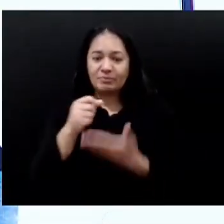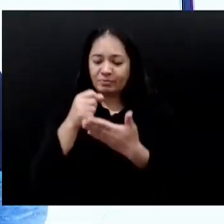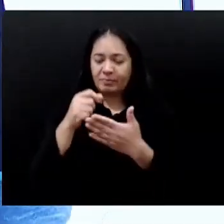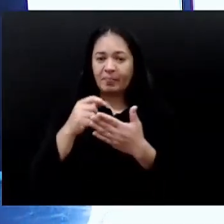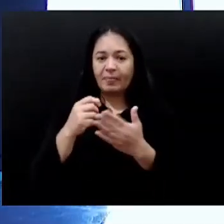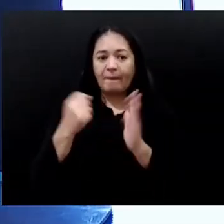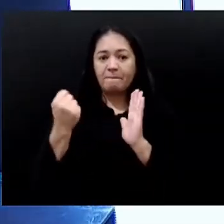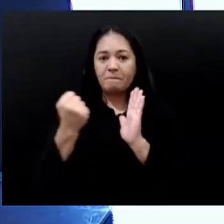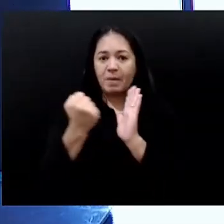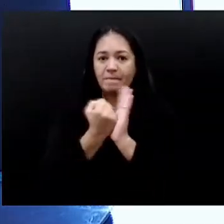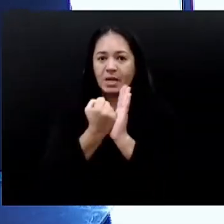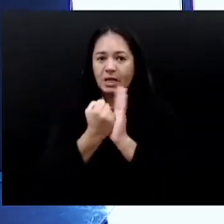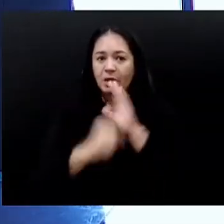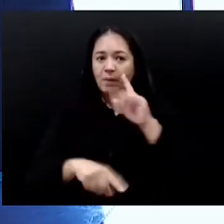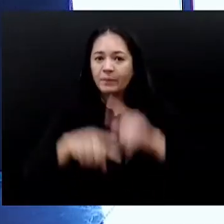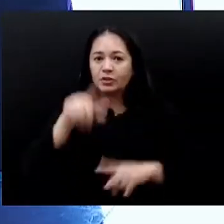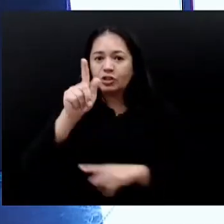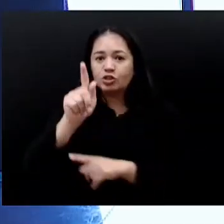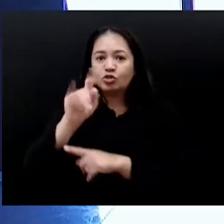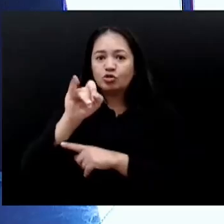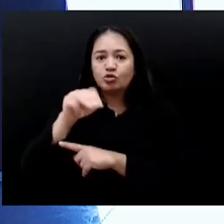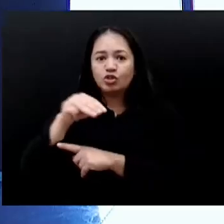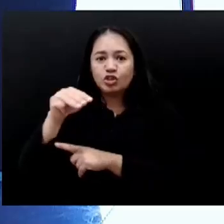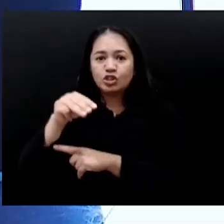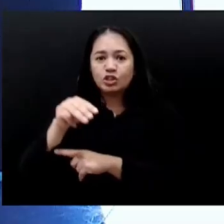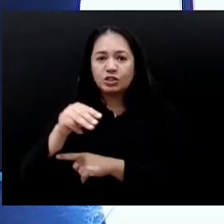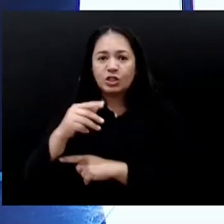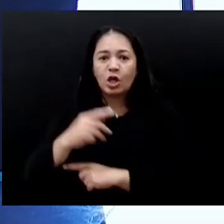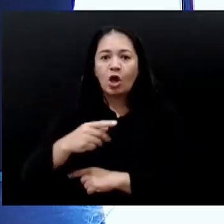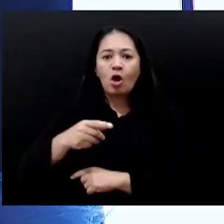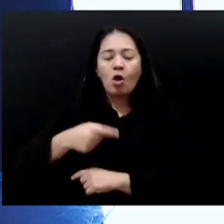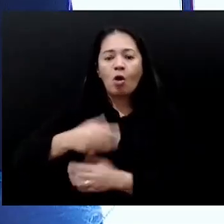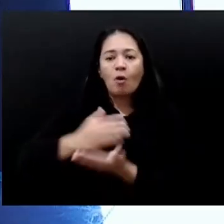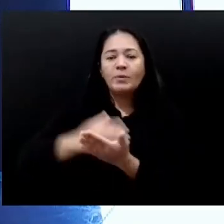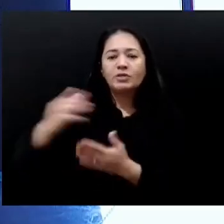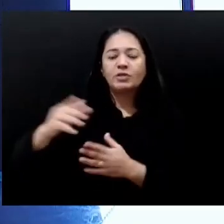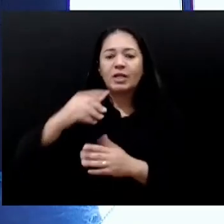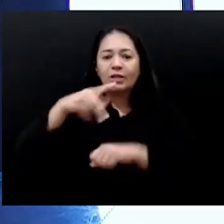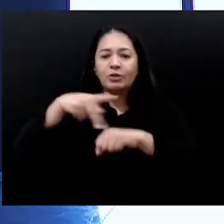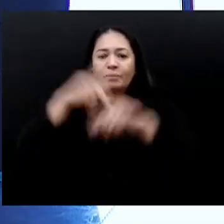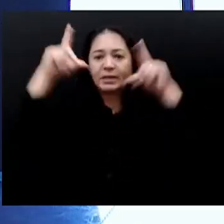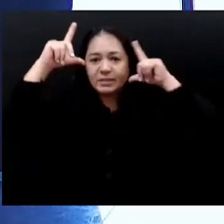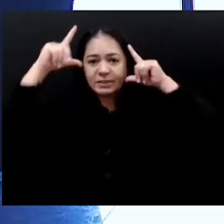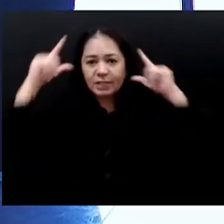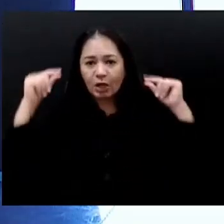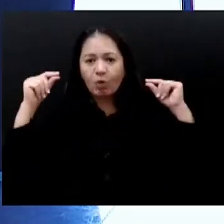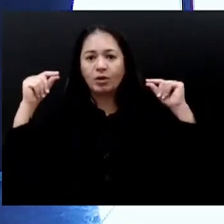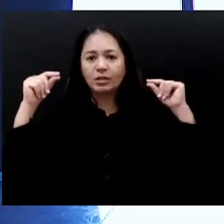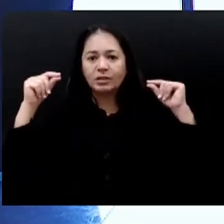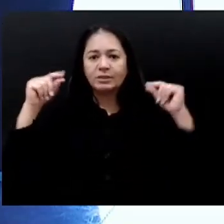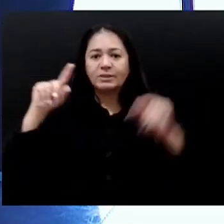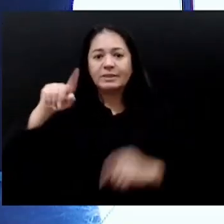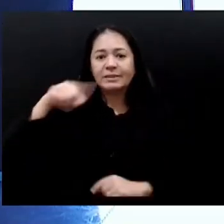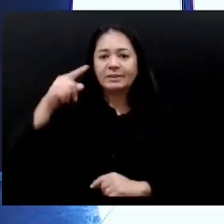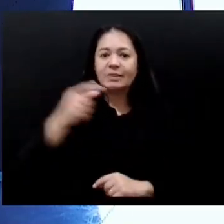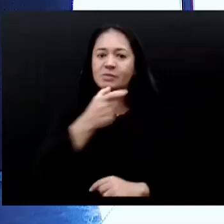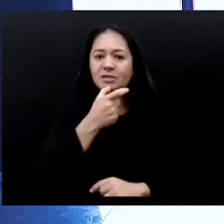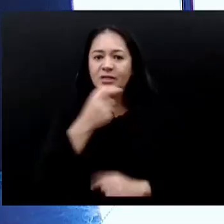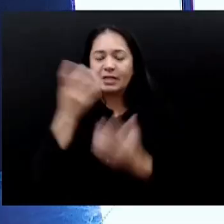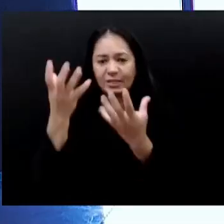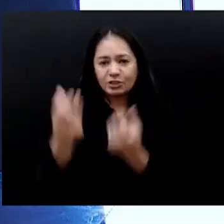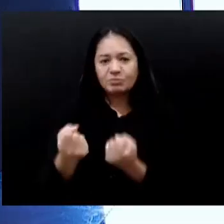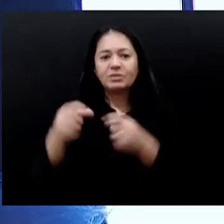gin nasceu na Holanda no século XVII e depois os ingleses meio que adotaram. Foi feito por um médico para